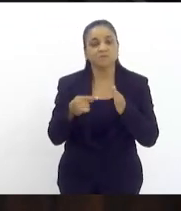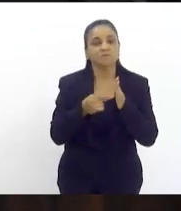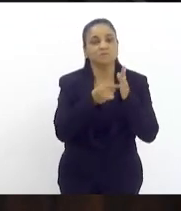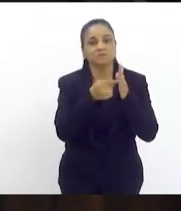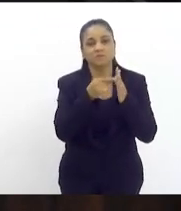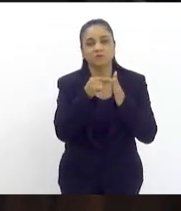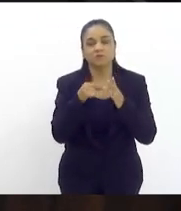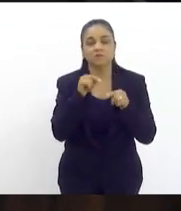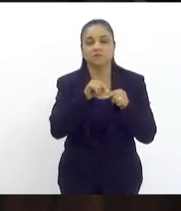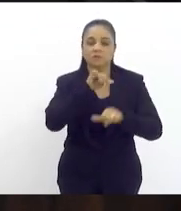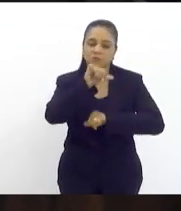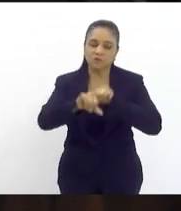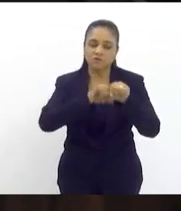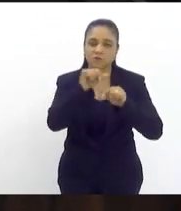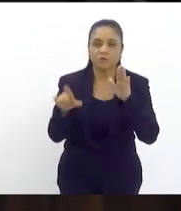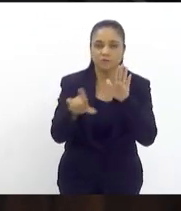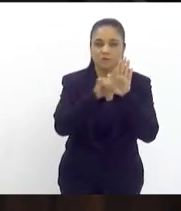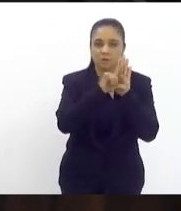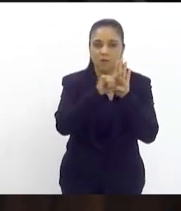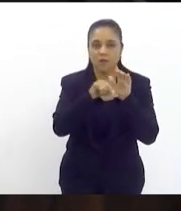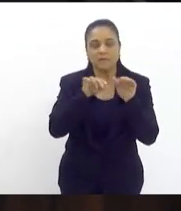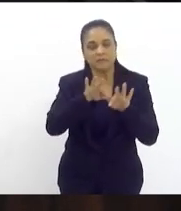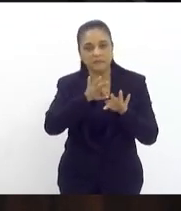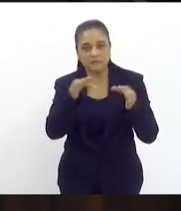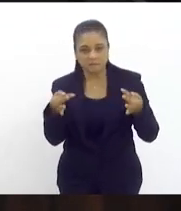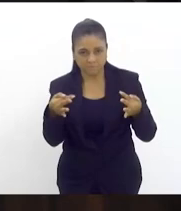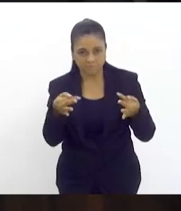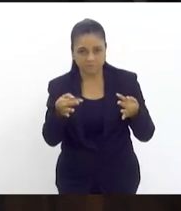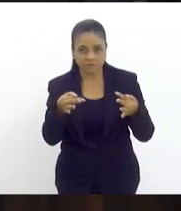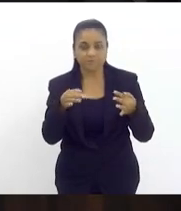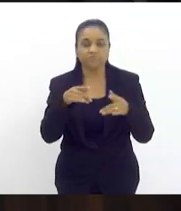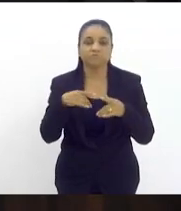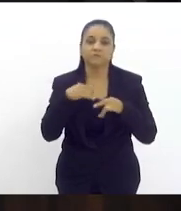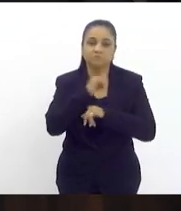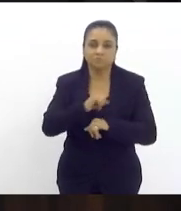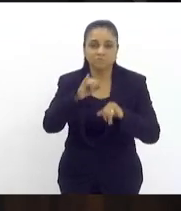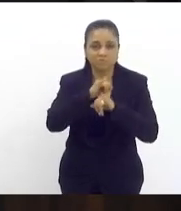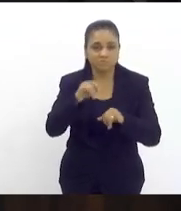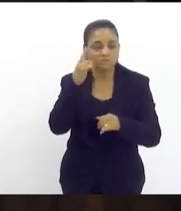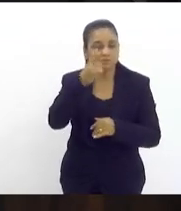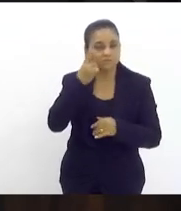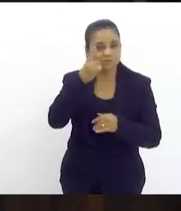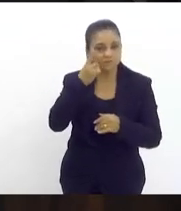Legislativas pela Transformação e Indicação Simples. Relator, deputado Eurico Júnior.